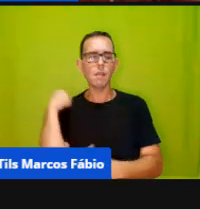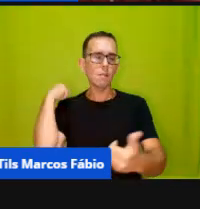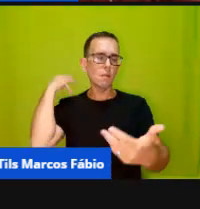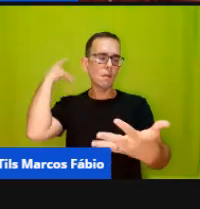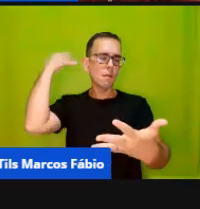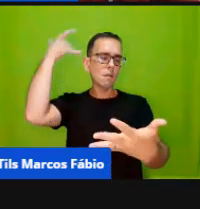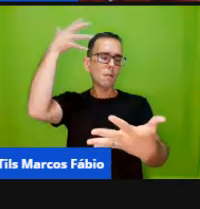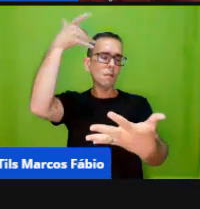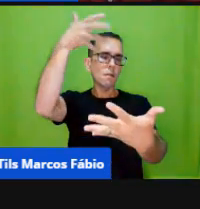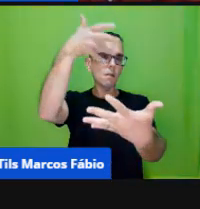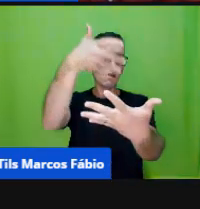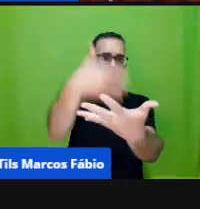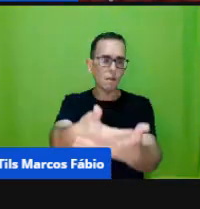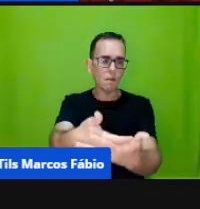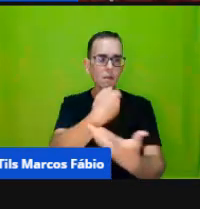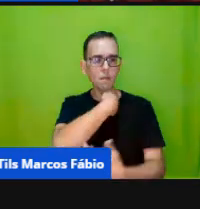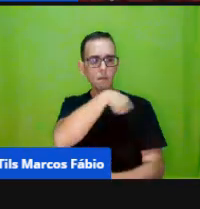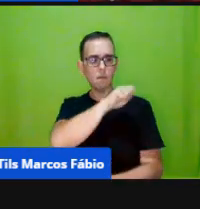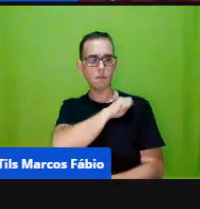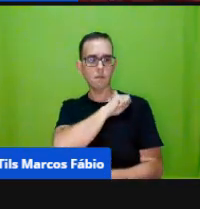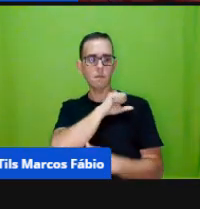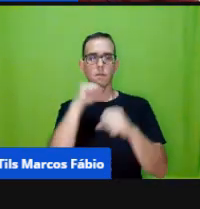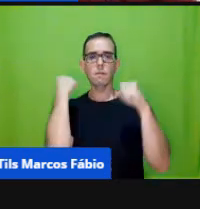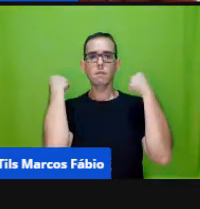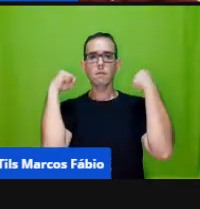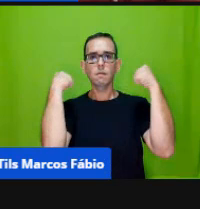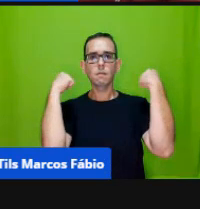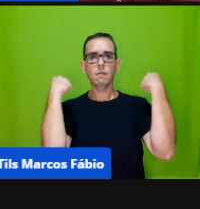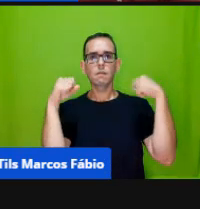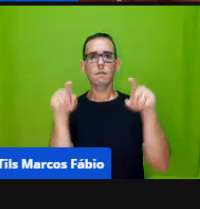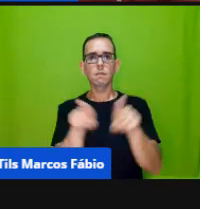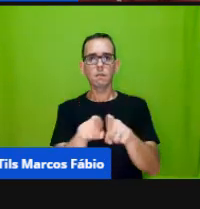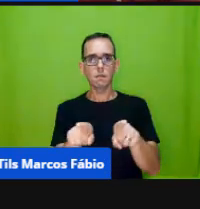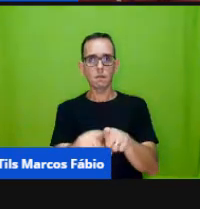aqui de gestão no esporte.